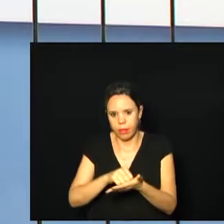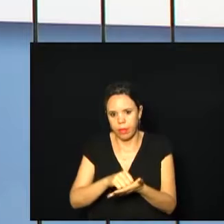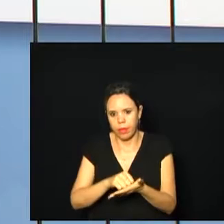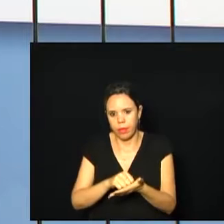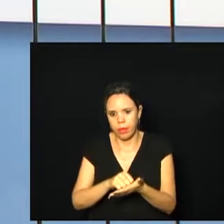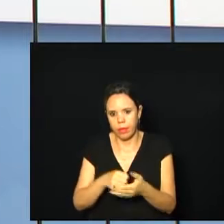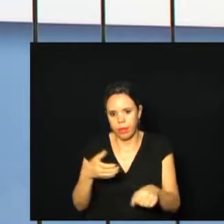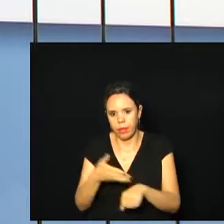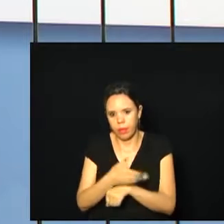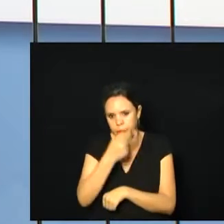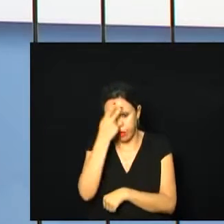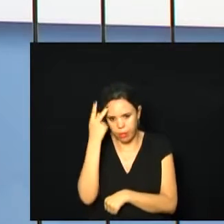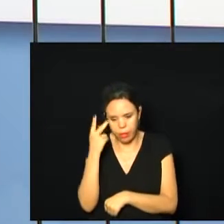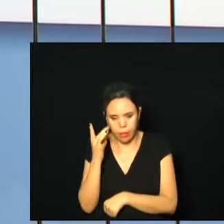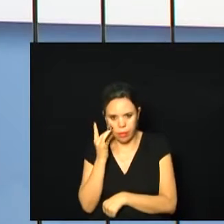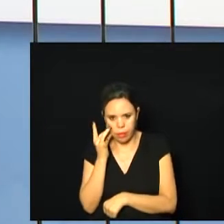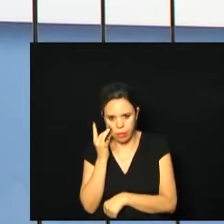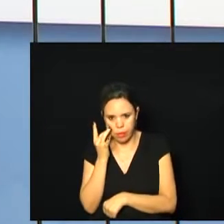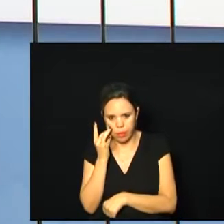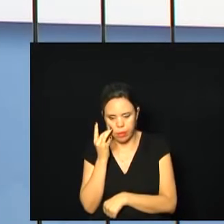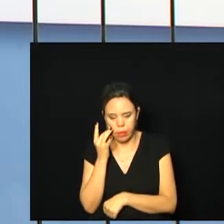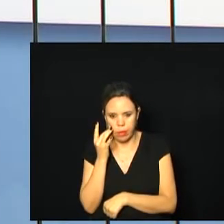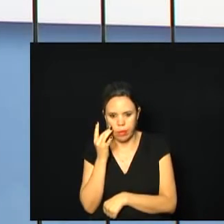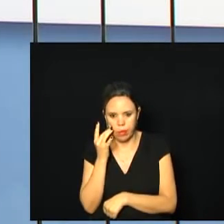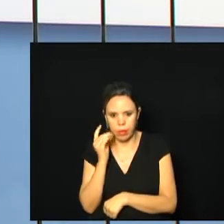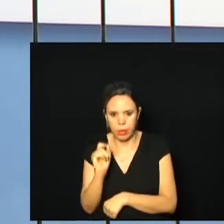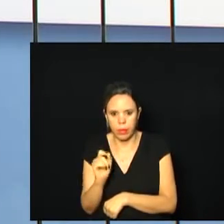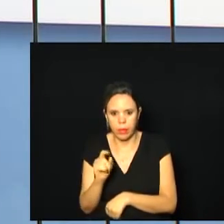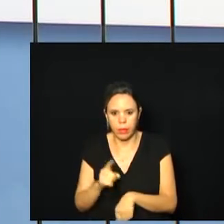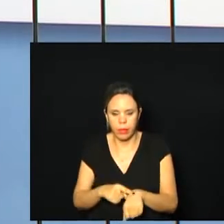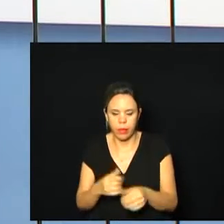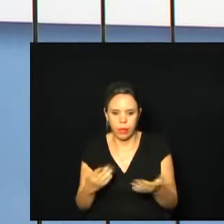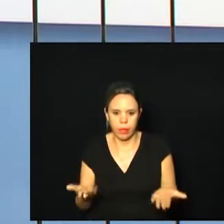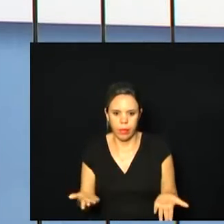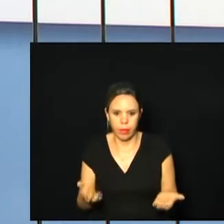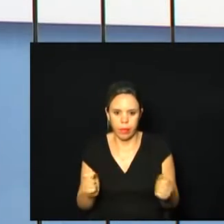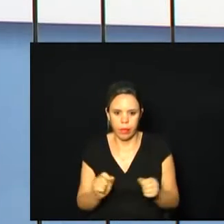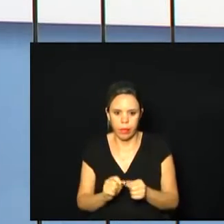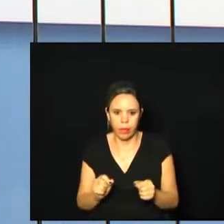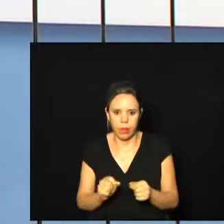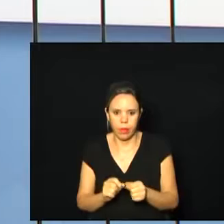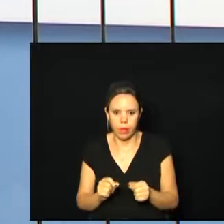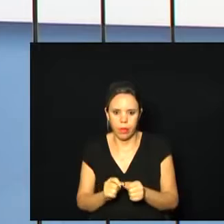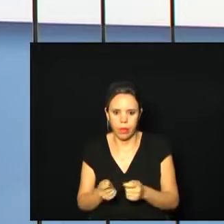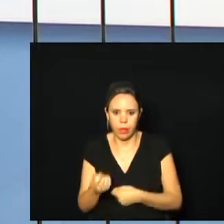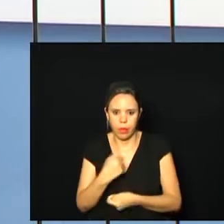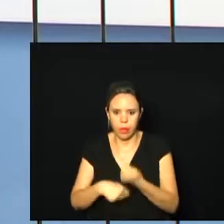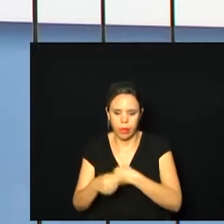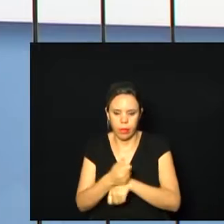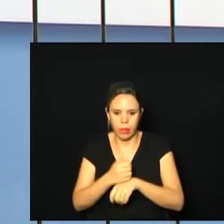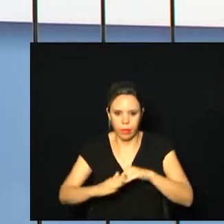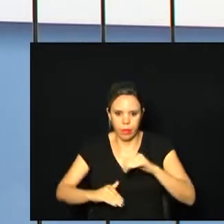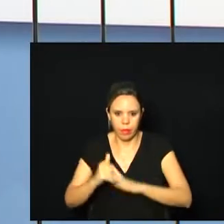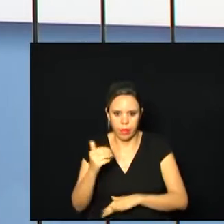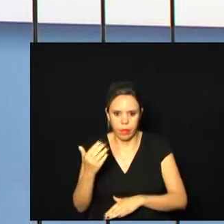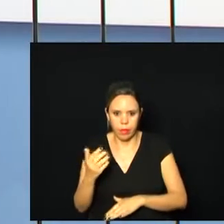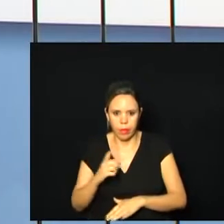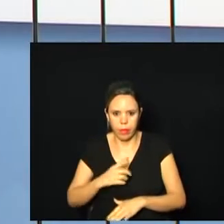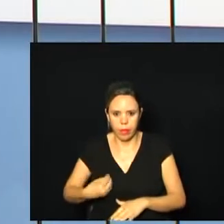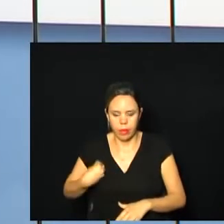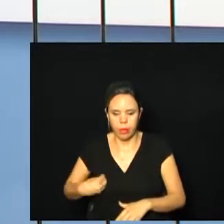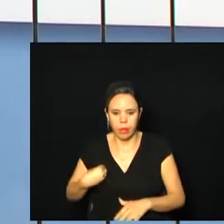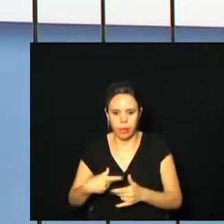para participação presencial, que, neste caso, poderá ainda fazer o networking com profissionais que vivem